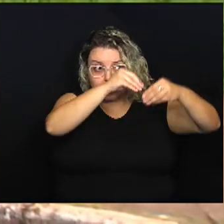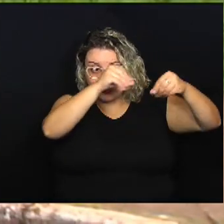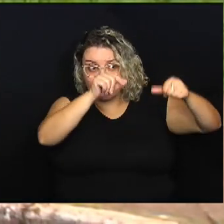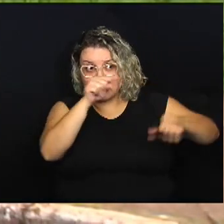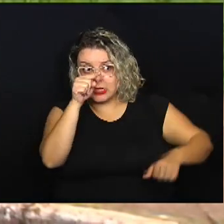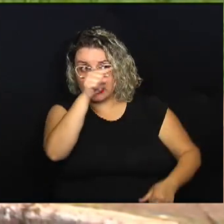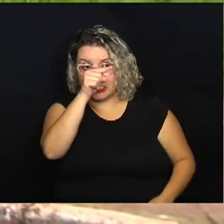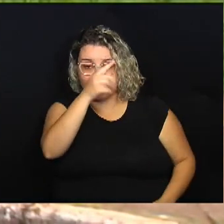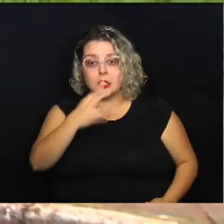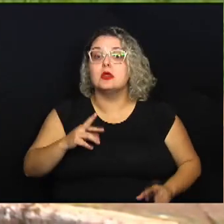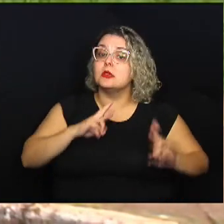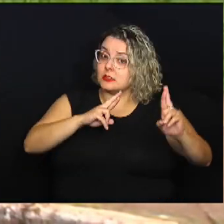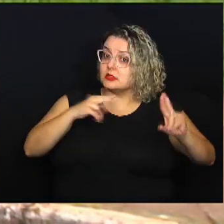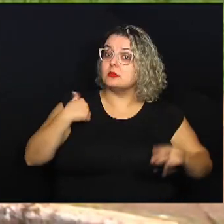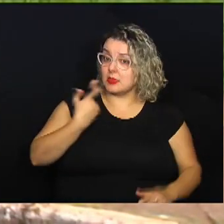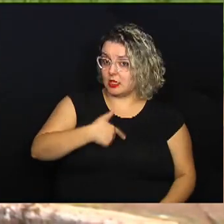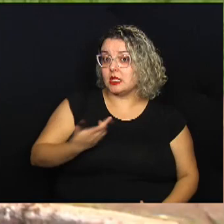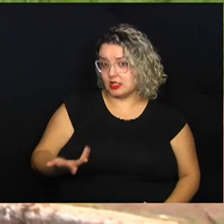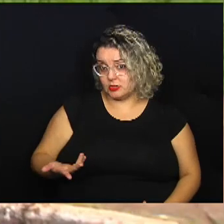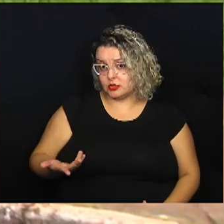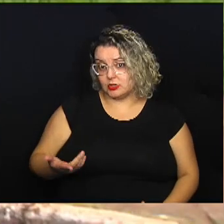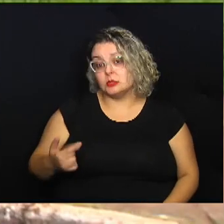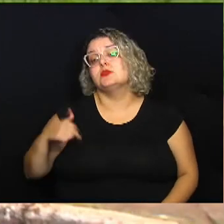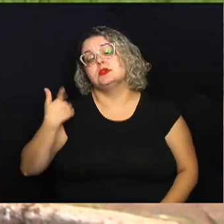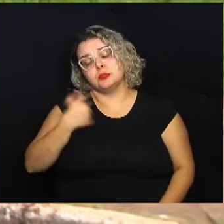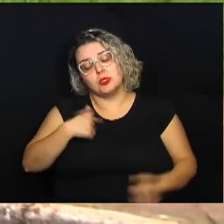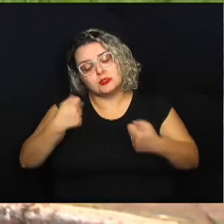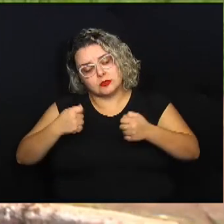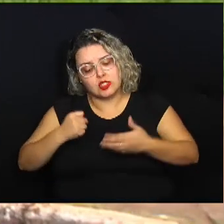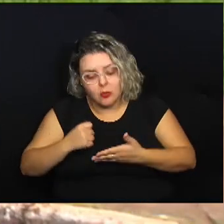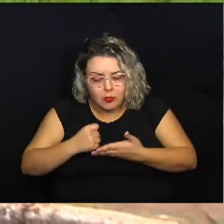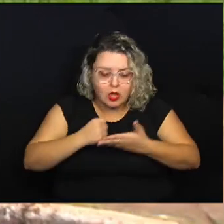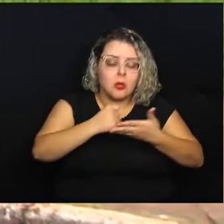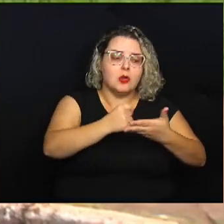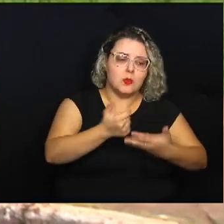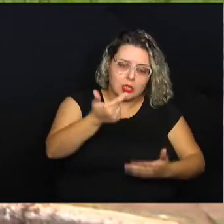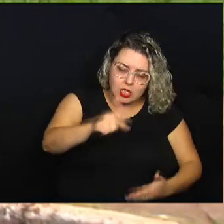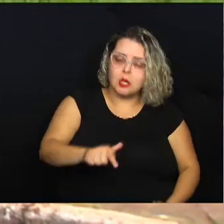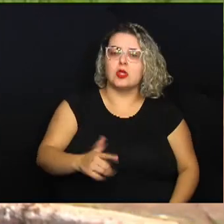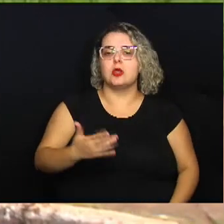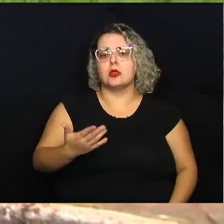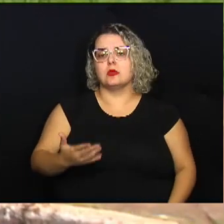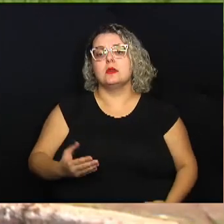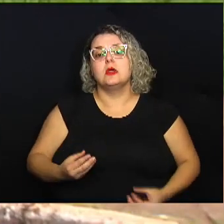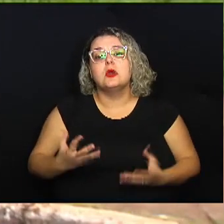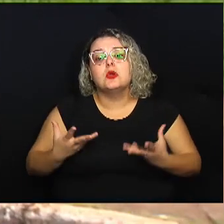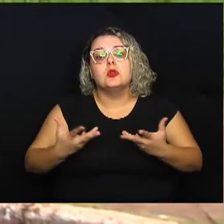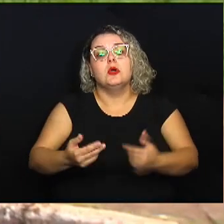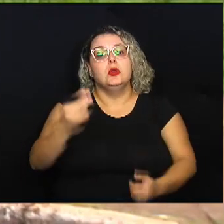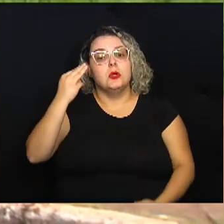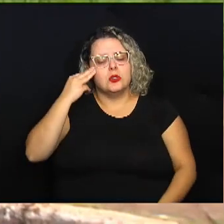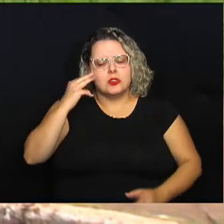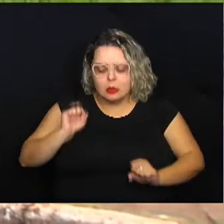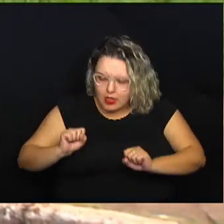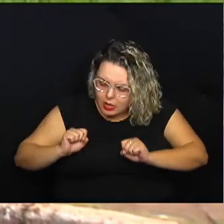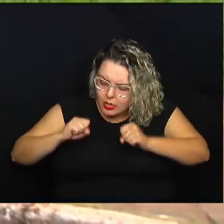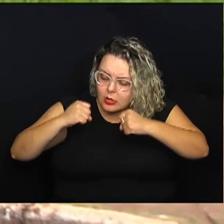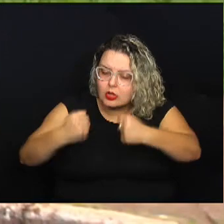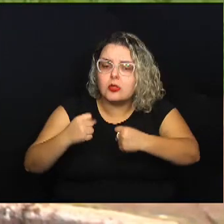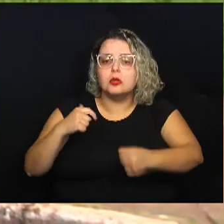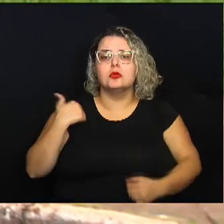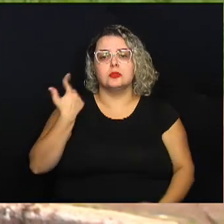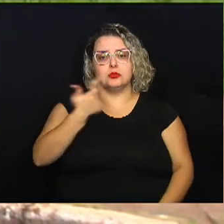da gente, né? Então a gente tem que levar isso em frente, trazendo essa memória da luta das